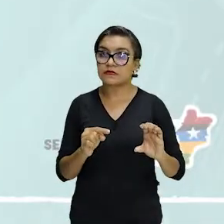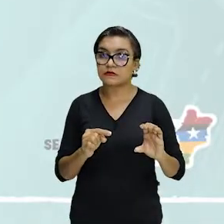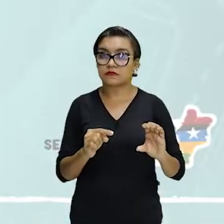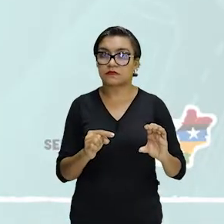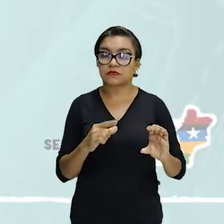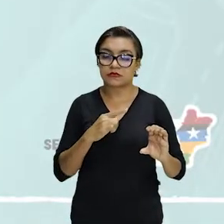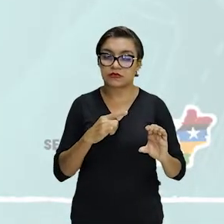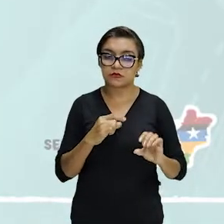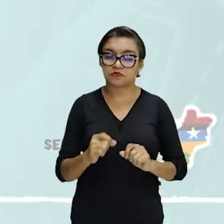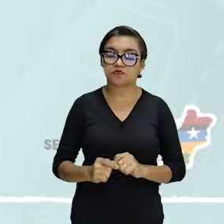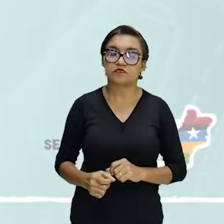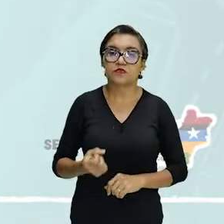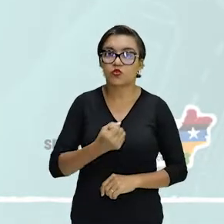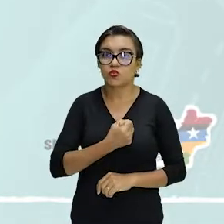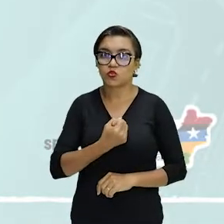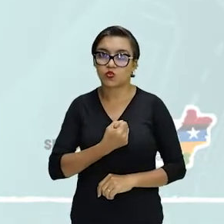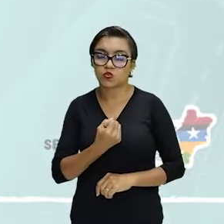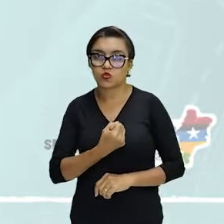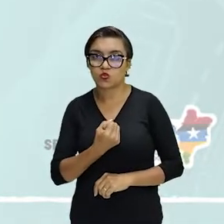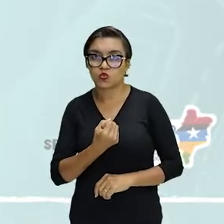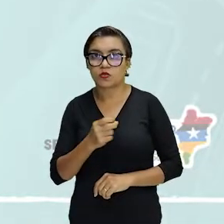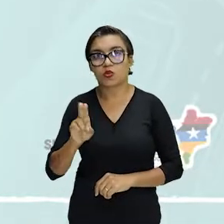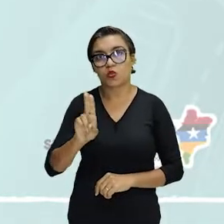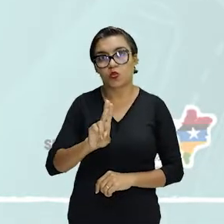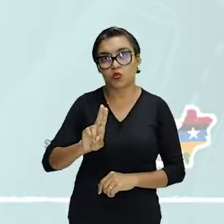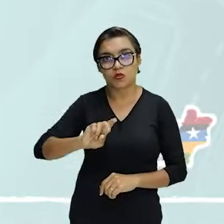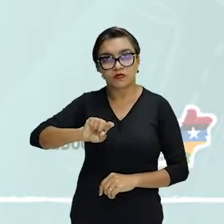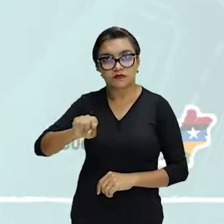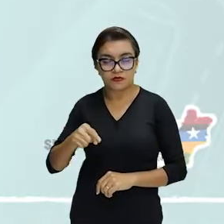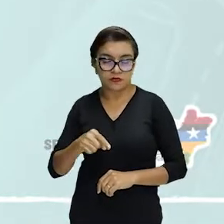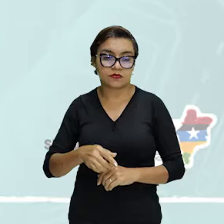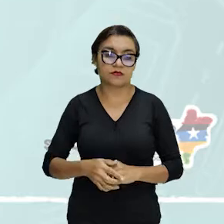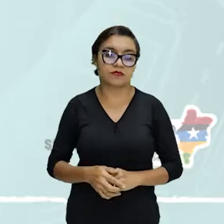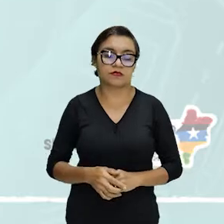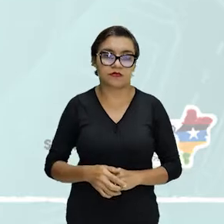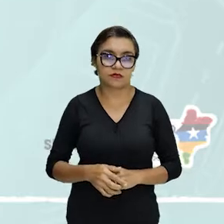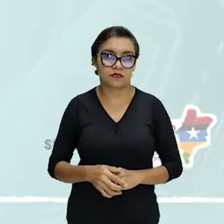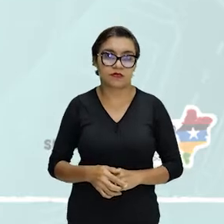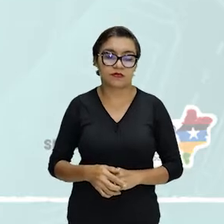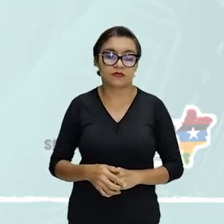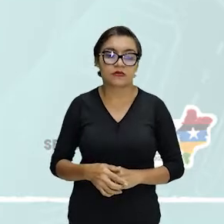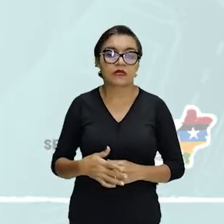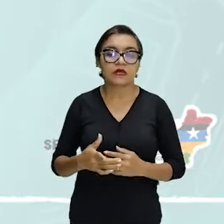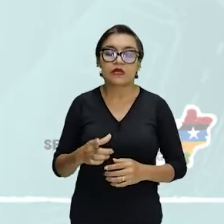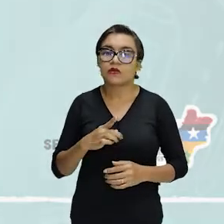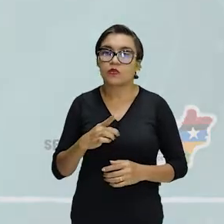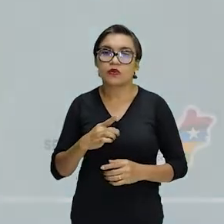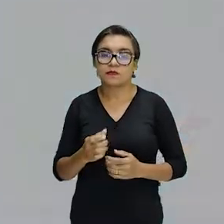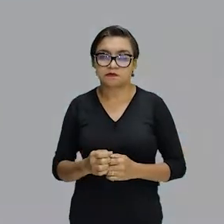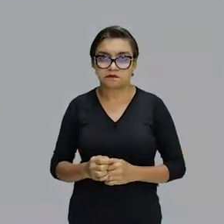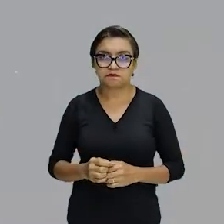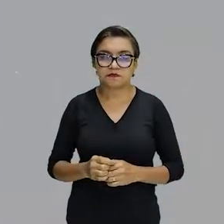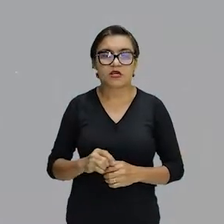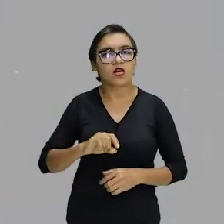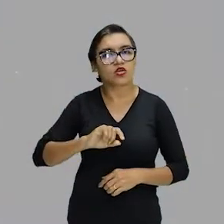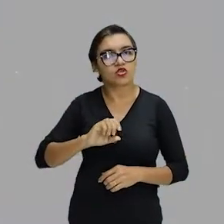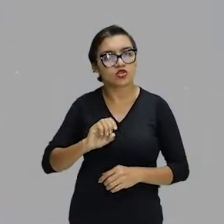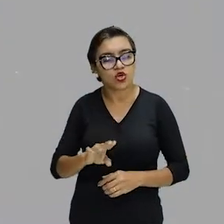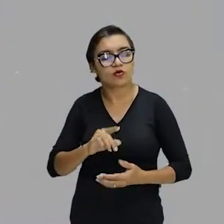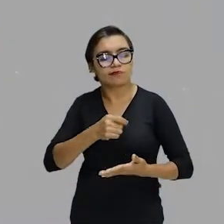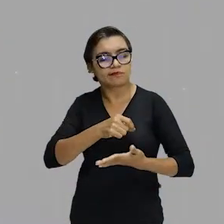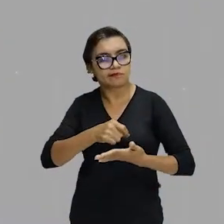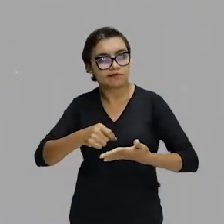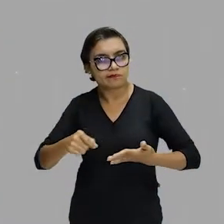nós temos um número decimal. Não interfere em nada o nosso cálculo, tá? Nós vamos só escrever esse